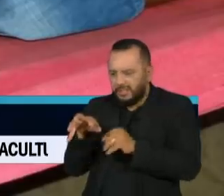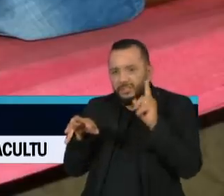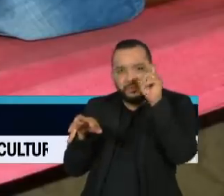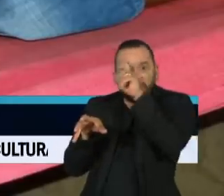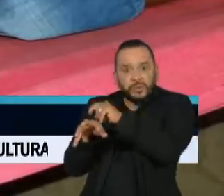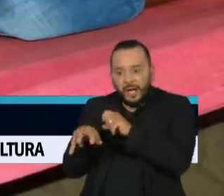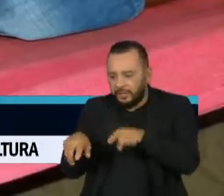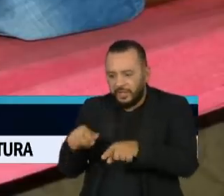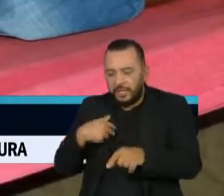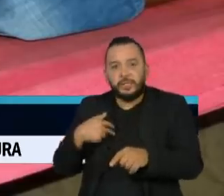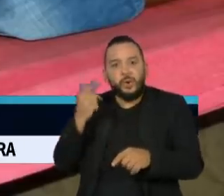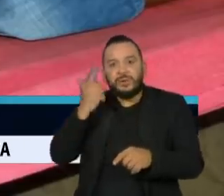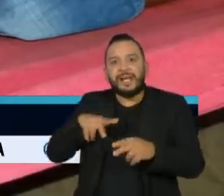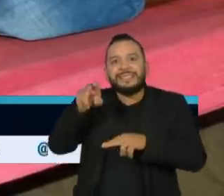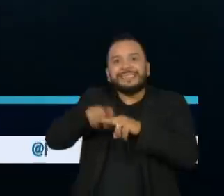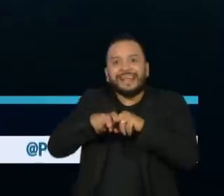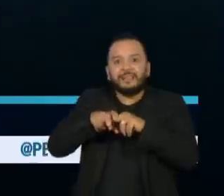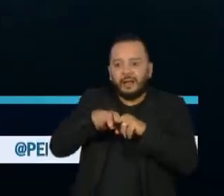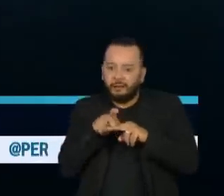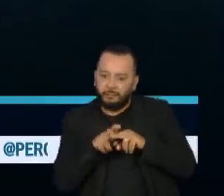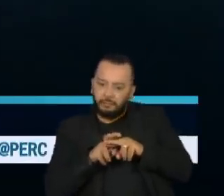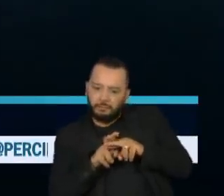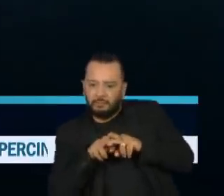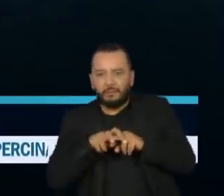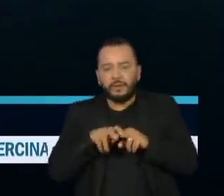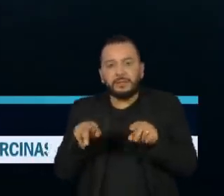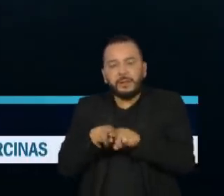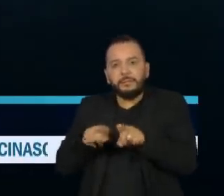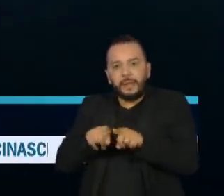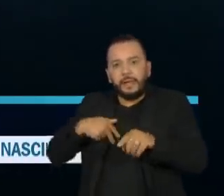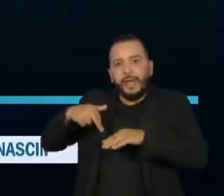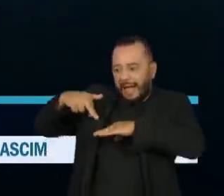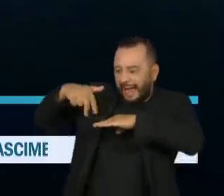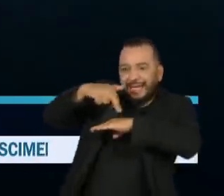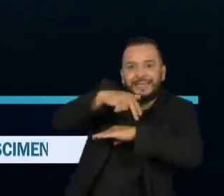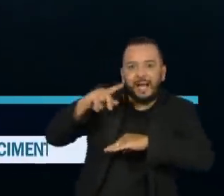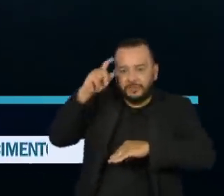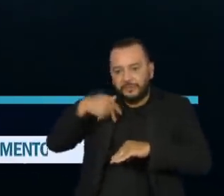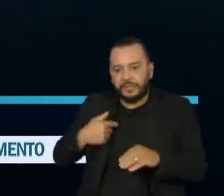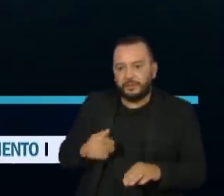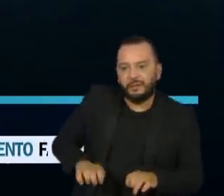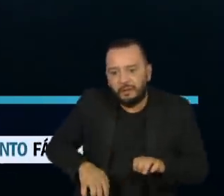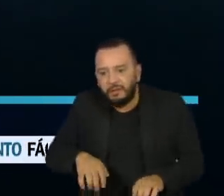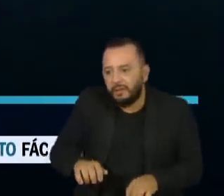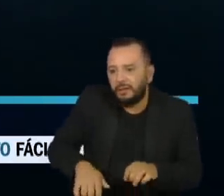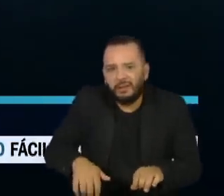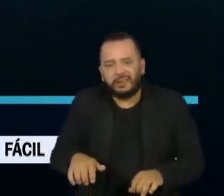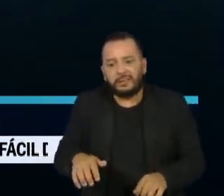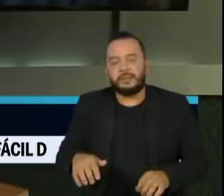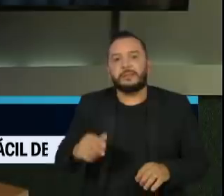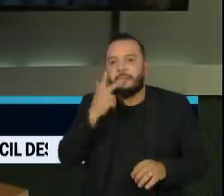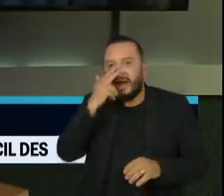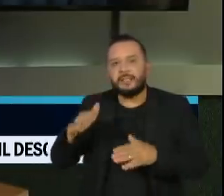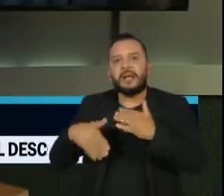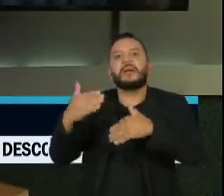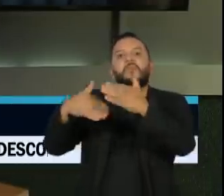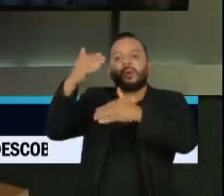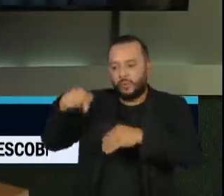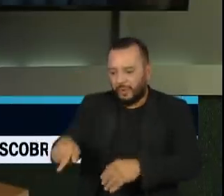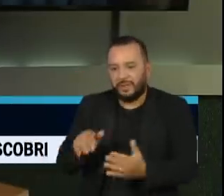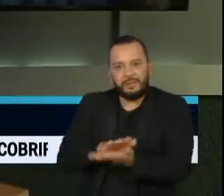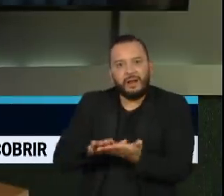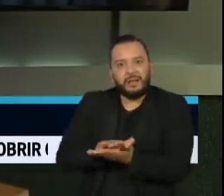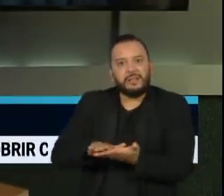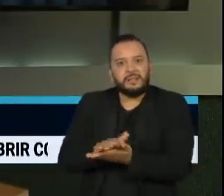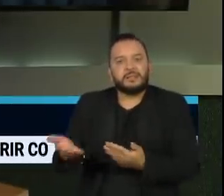conseguem sentar direito, demoram a dar os primeiros passos. Então, esses foram, assim, os principais achados. Além disso,